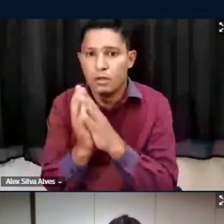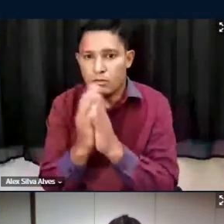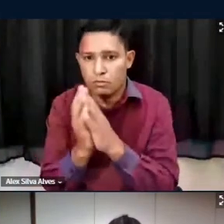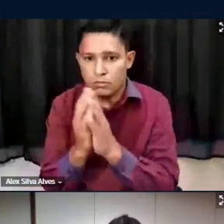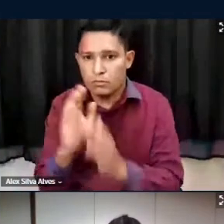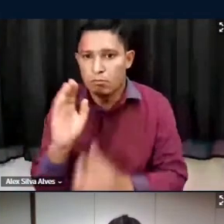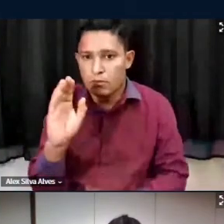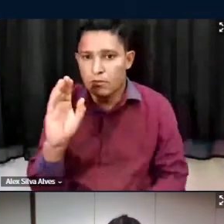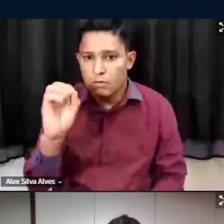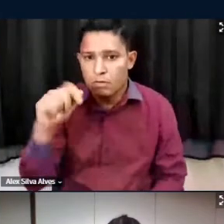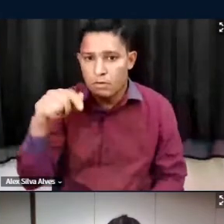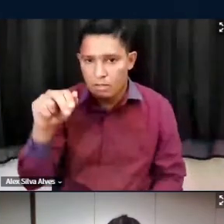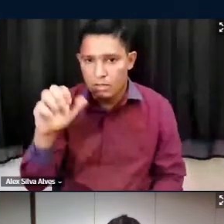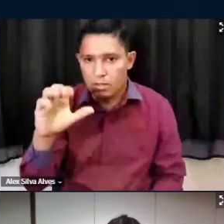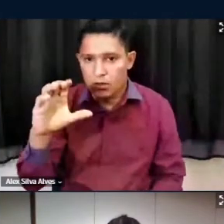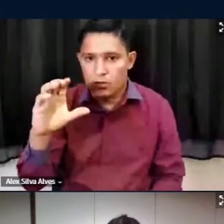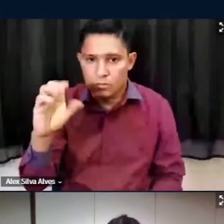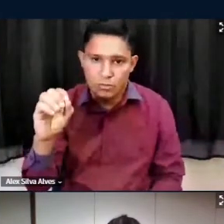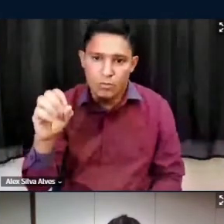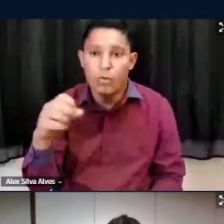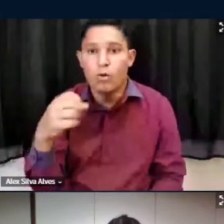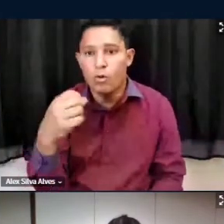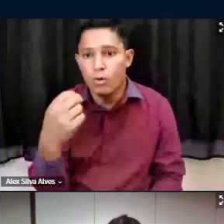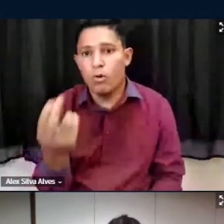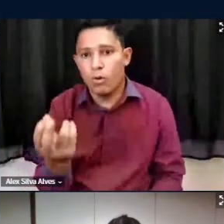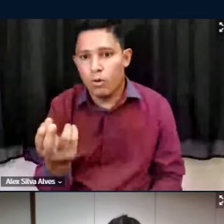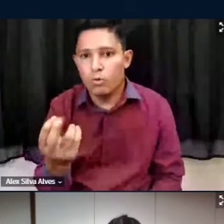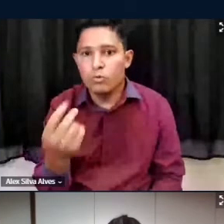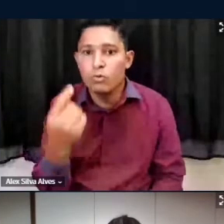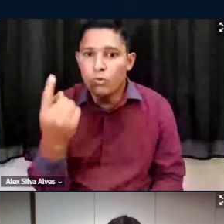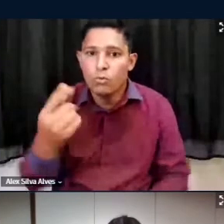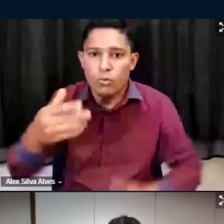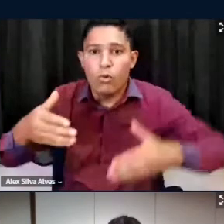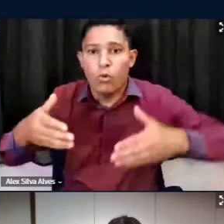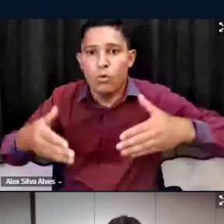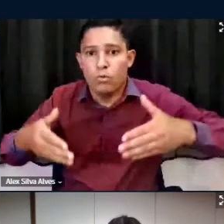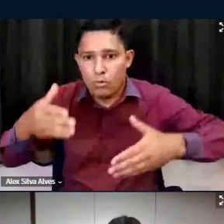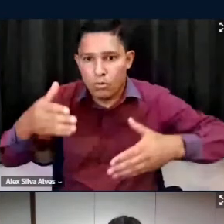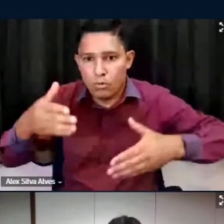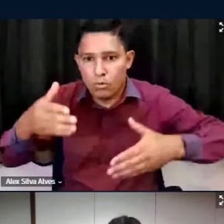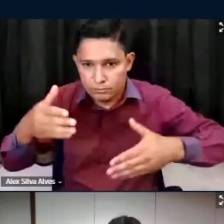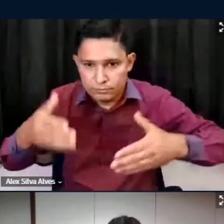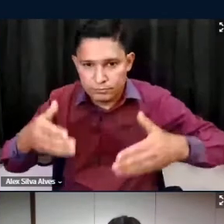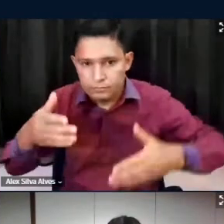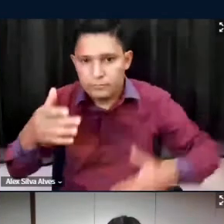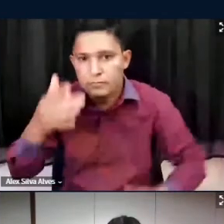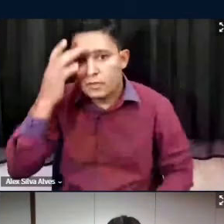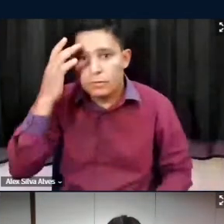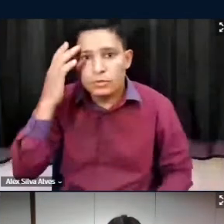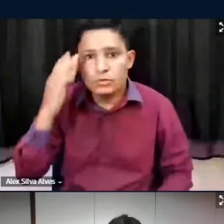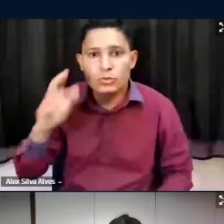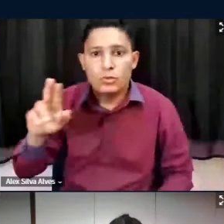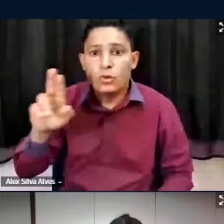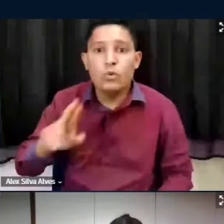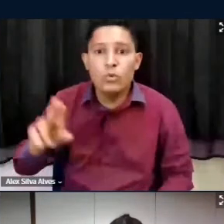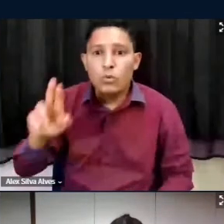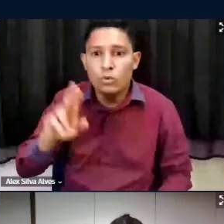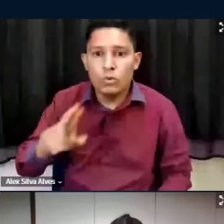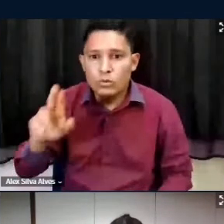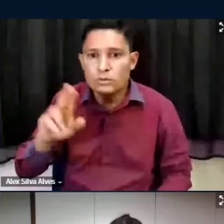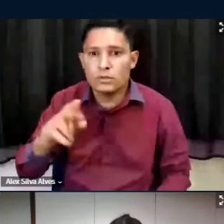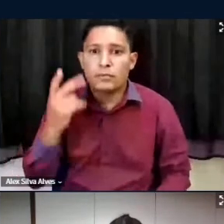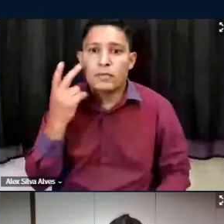é utilizado, ele é representado pelo boneco. Ou por um boneco que não tem